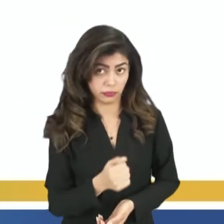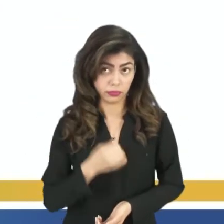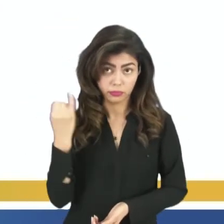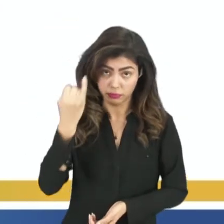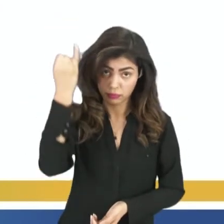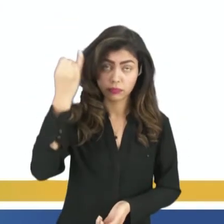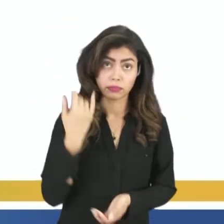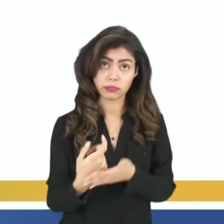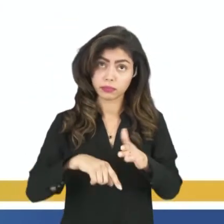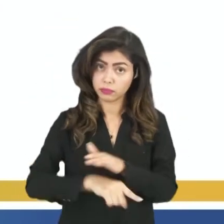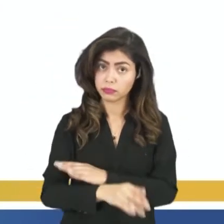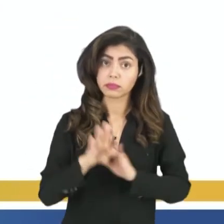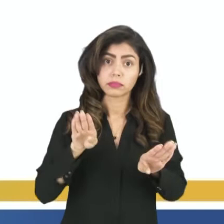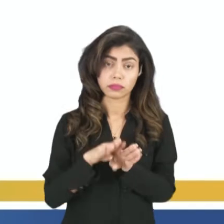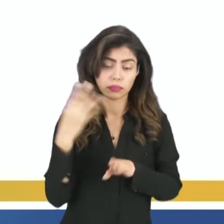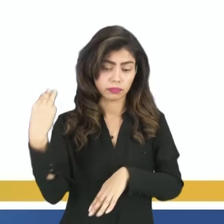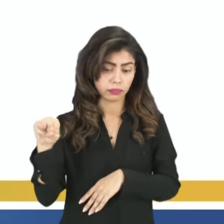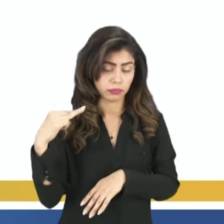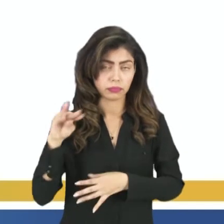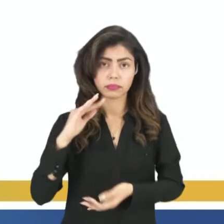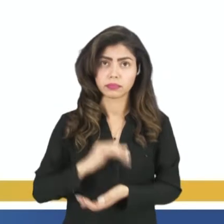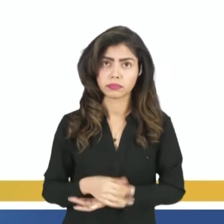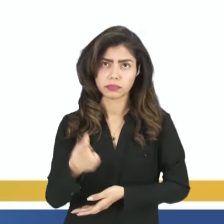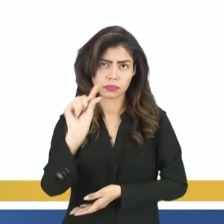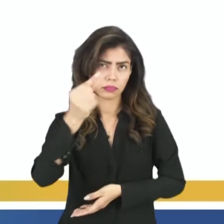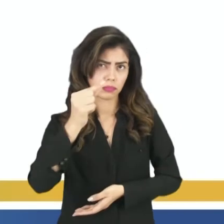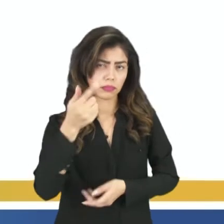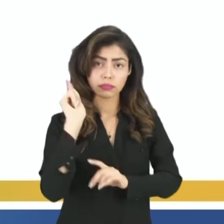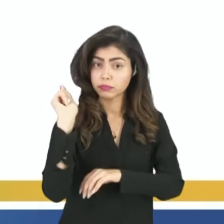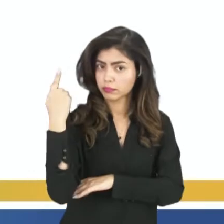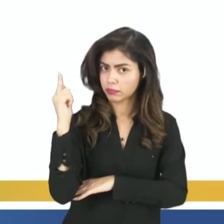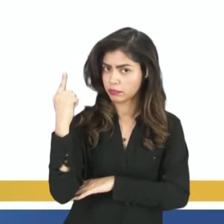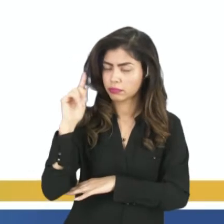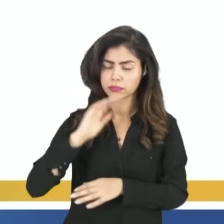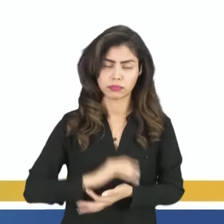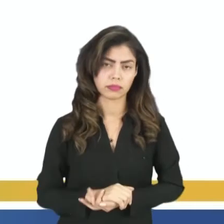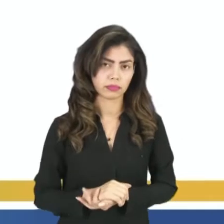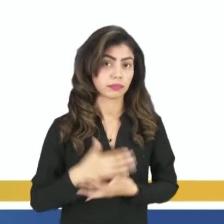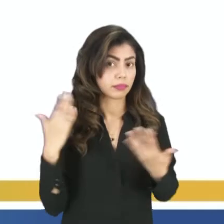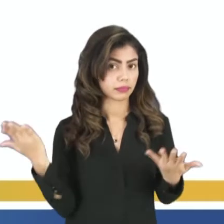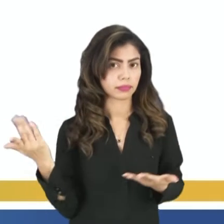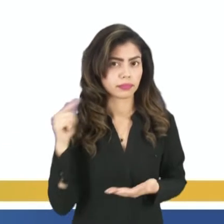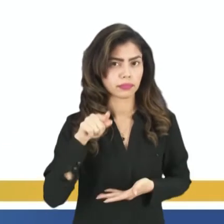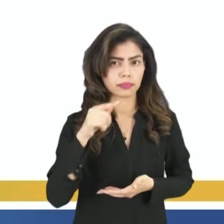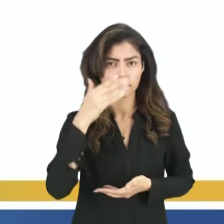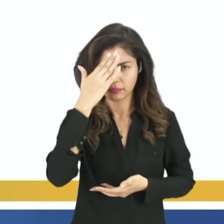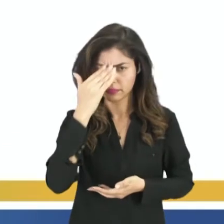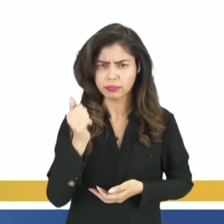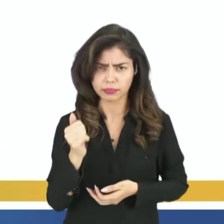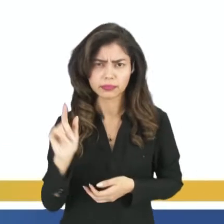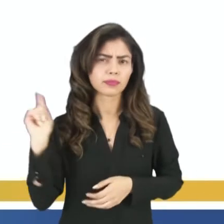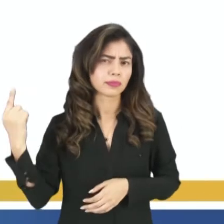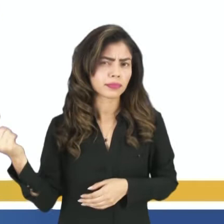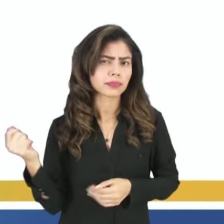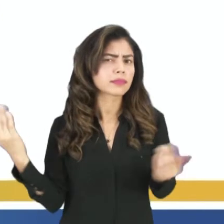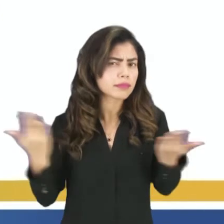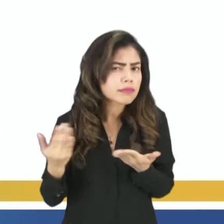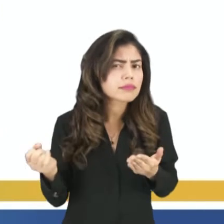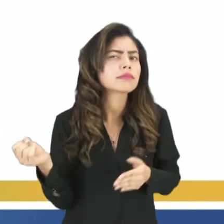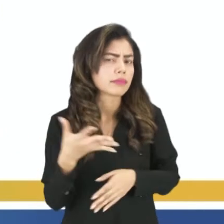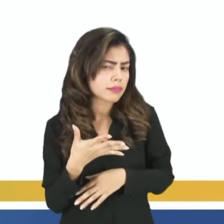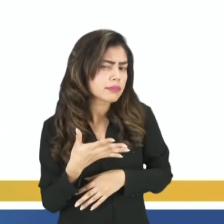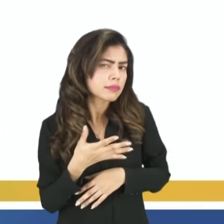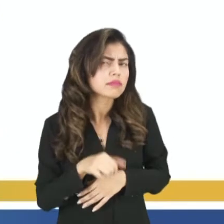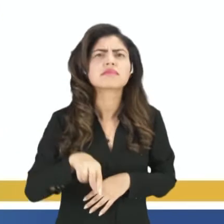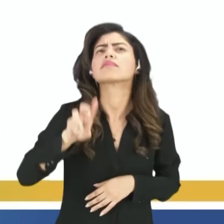inclusive, dentro de uma questão de matemática, um pouco de geografia. E aí? Será que você está com a geografia atualizada? Quem